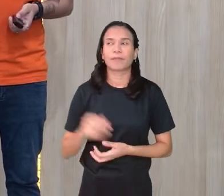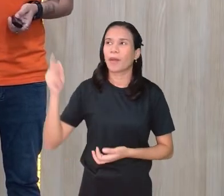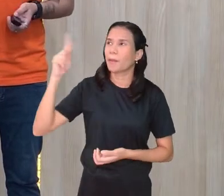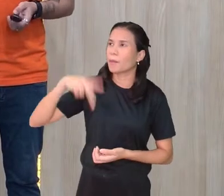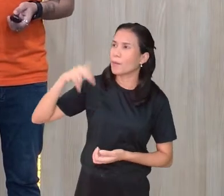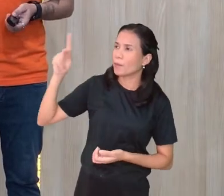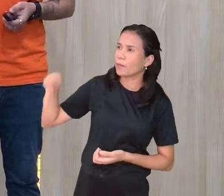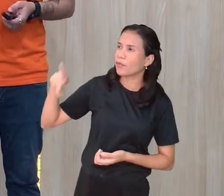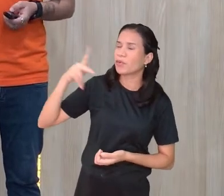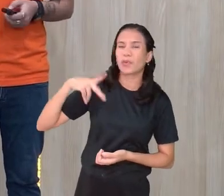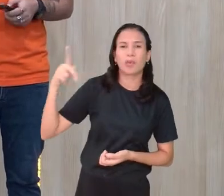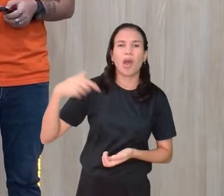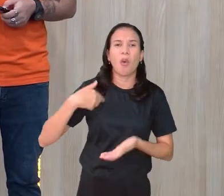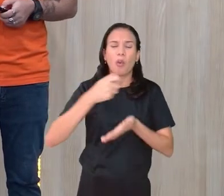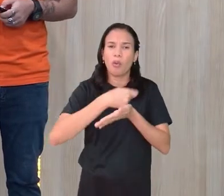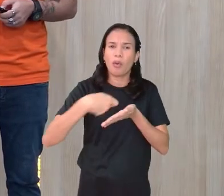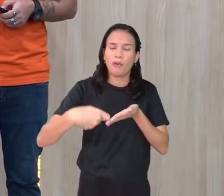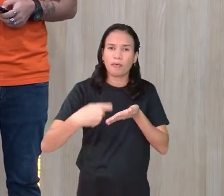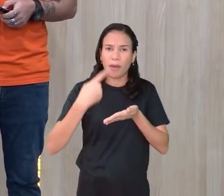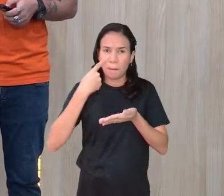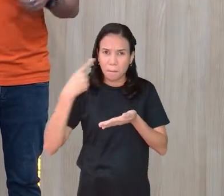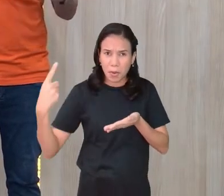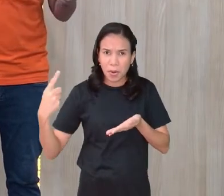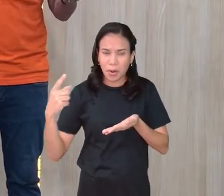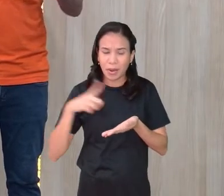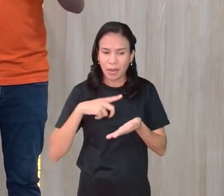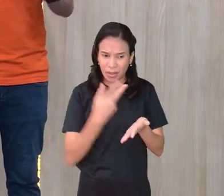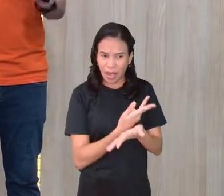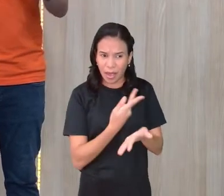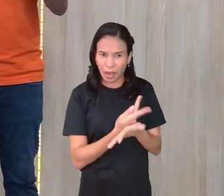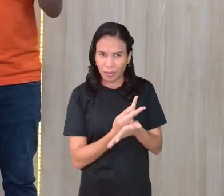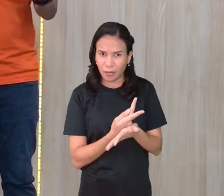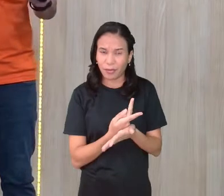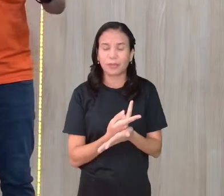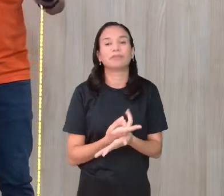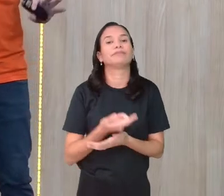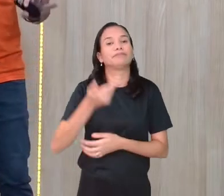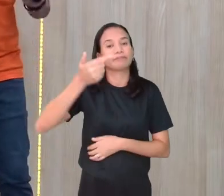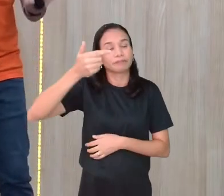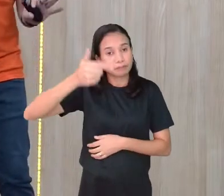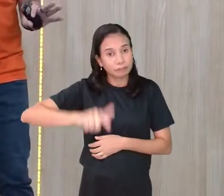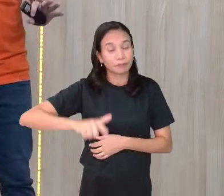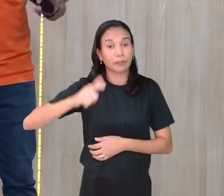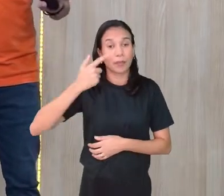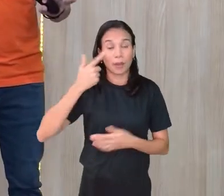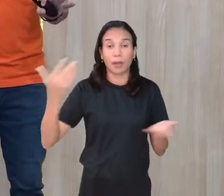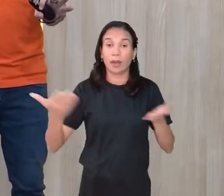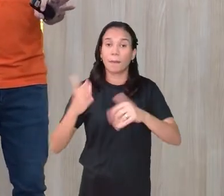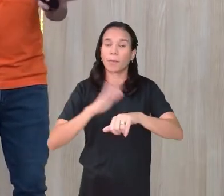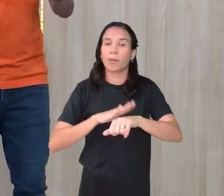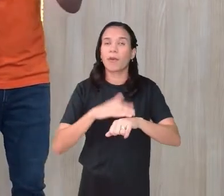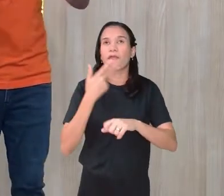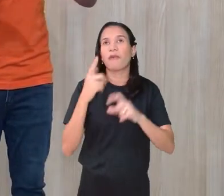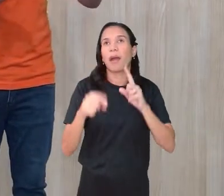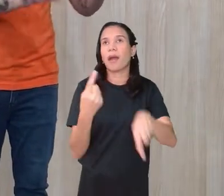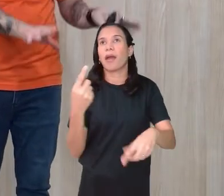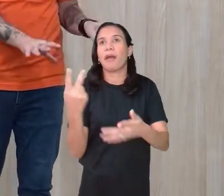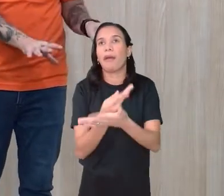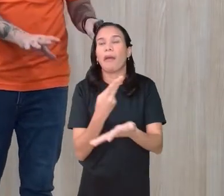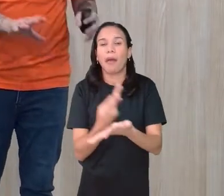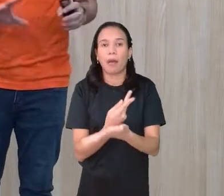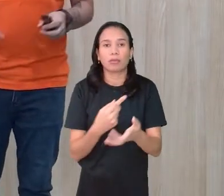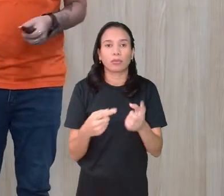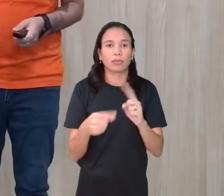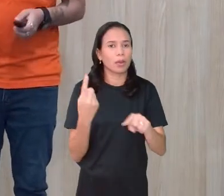professor, professora, se eu escrever dessa forma que vai colocar aqui, está errado, veja, mais uma vez, nesse momento a gente não está dizendo que está